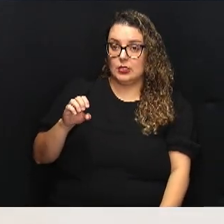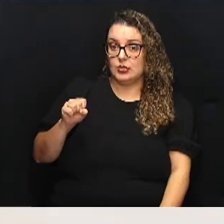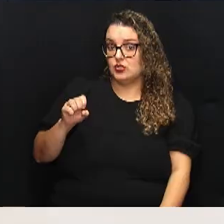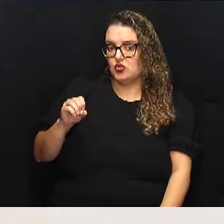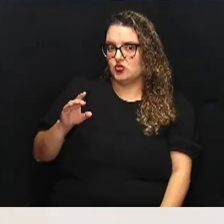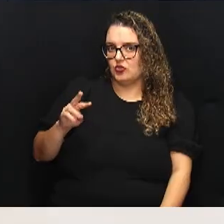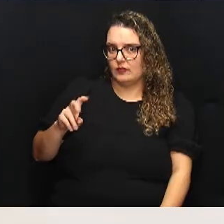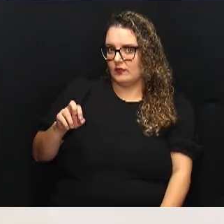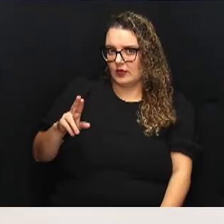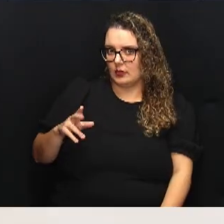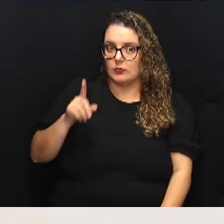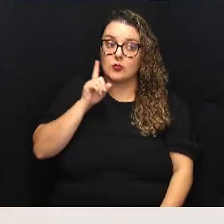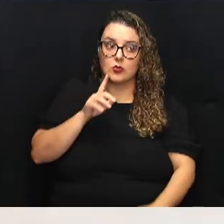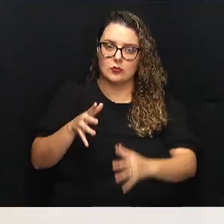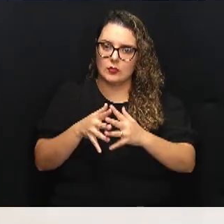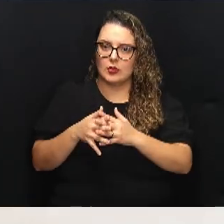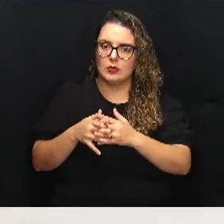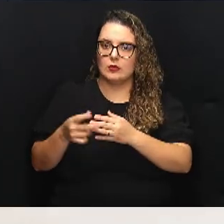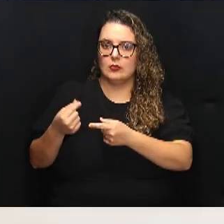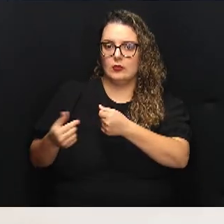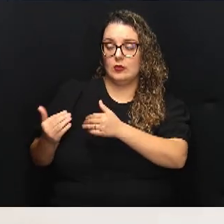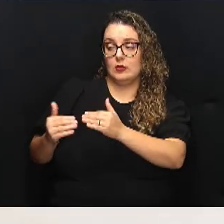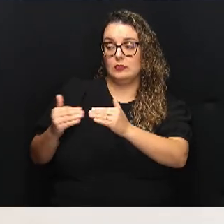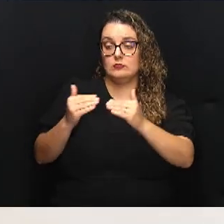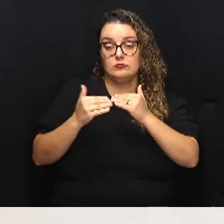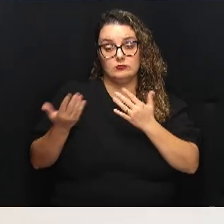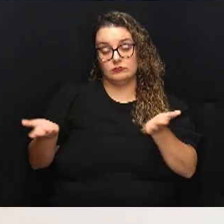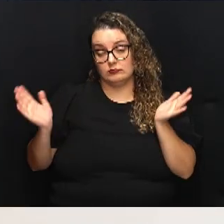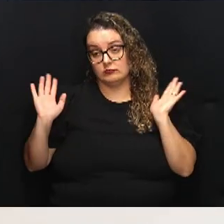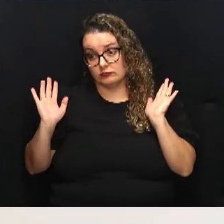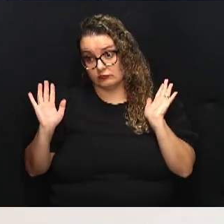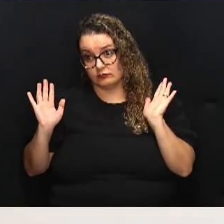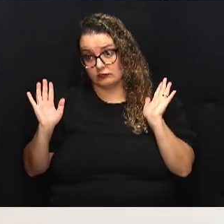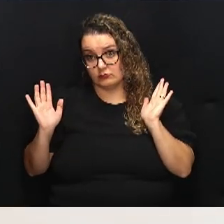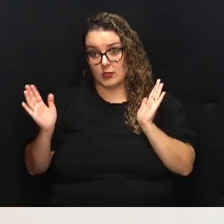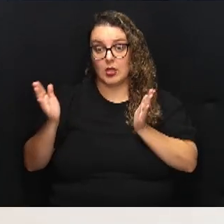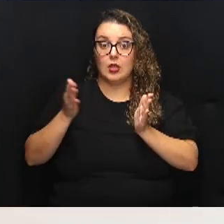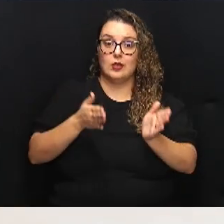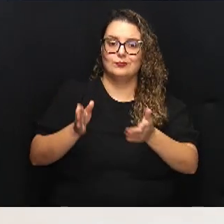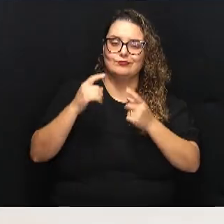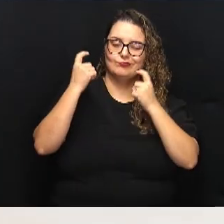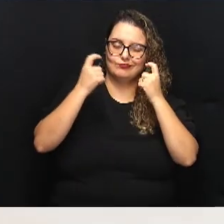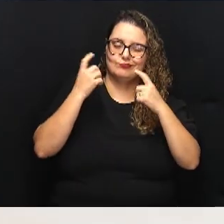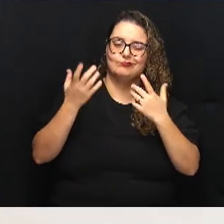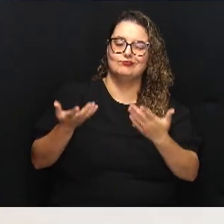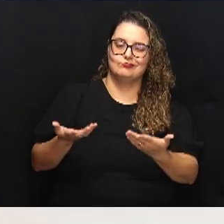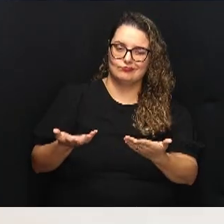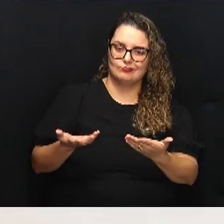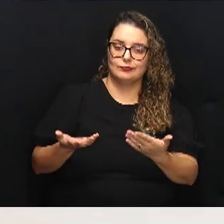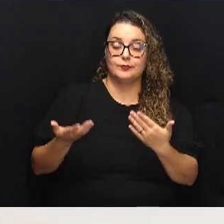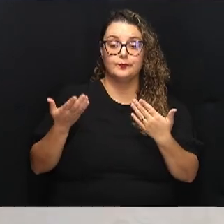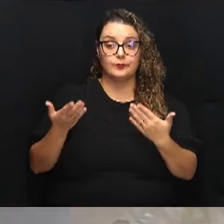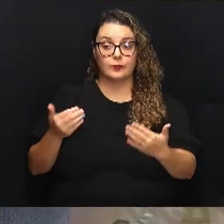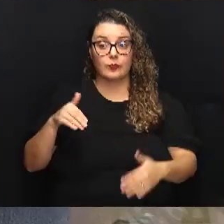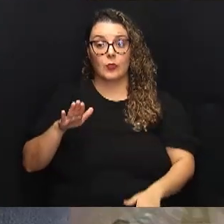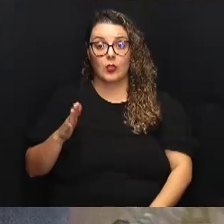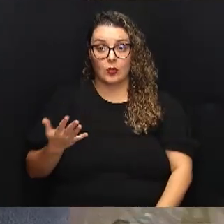Unidos, eles vão querer negociar preço. E aí, para o produtor, é preocupante. Então, assim, são mais